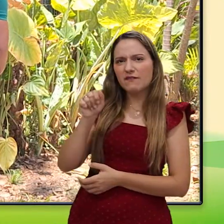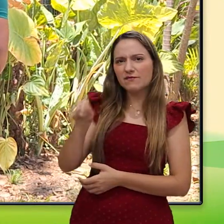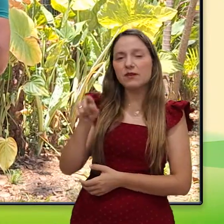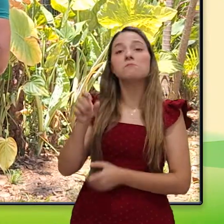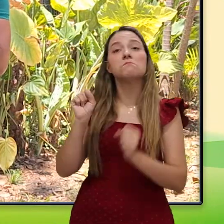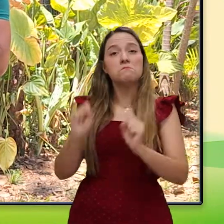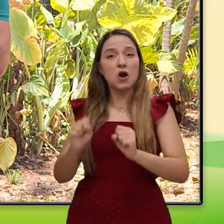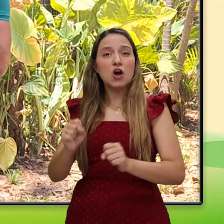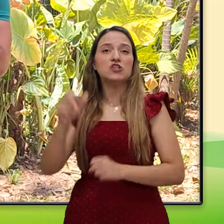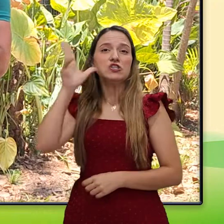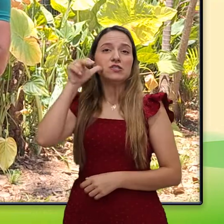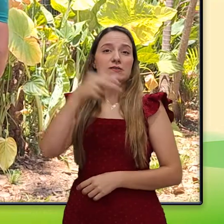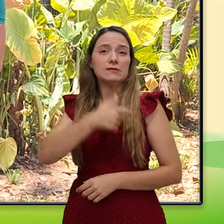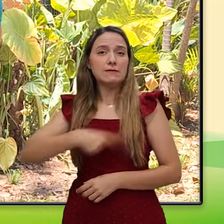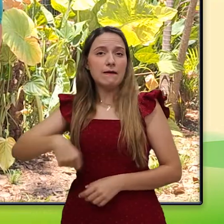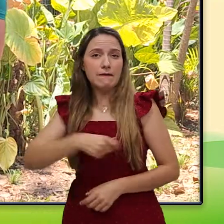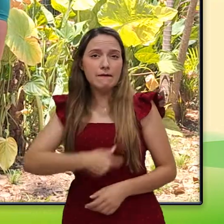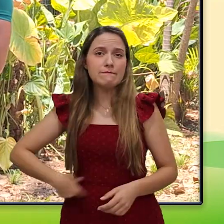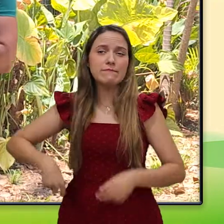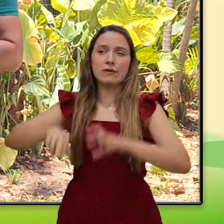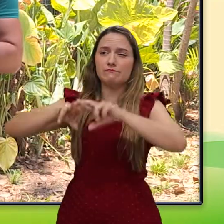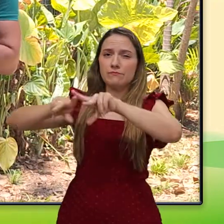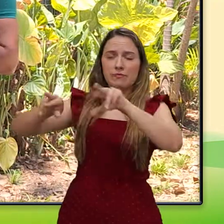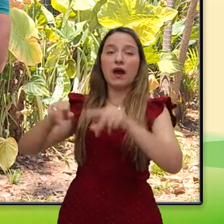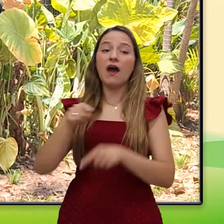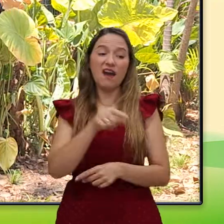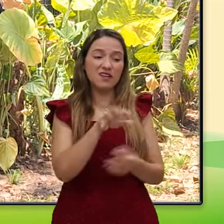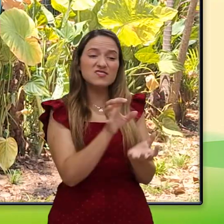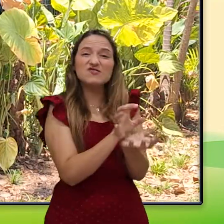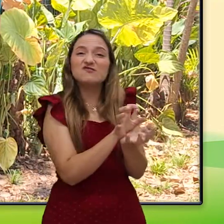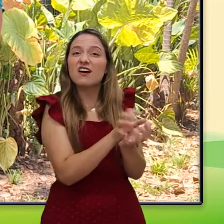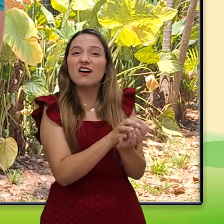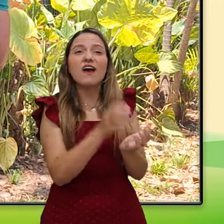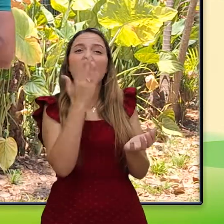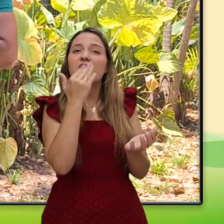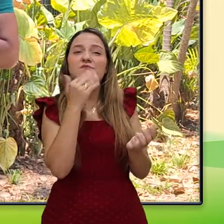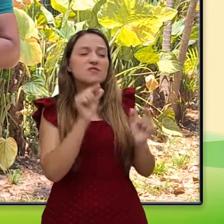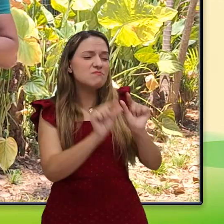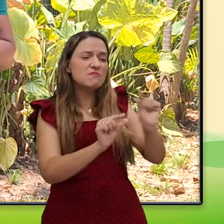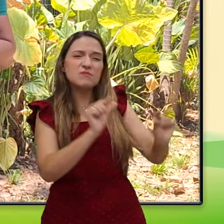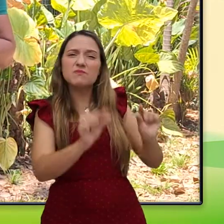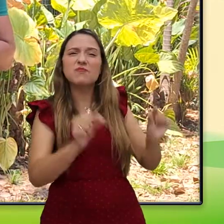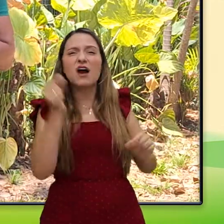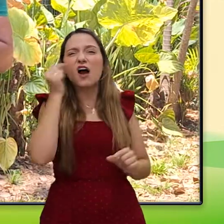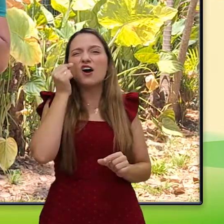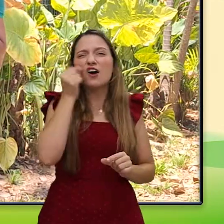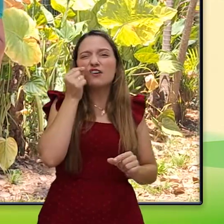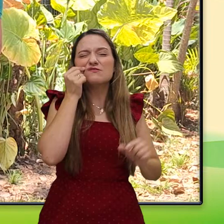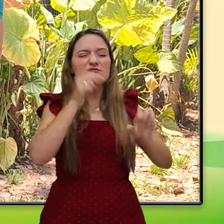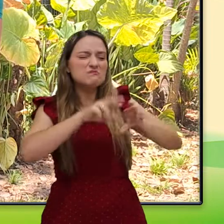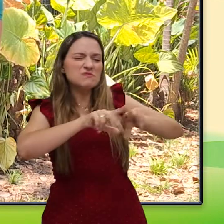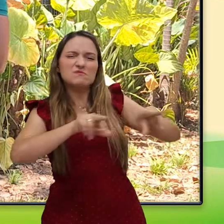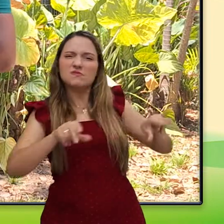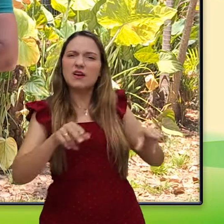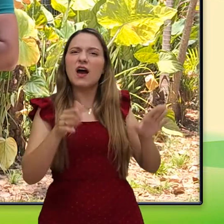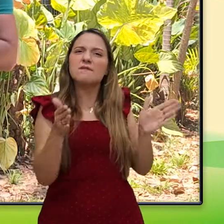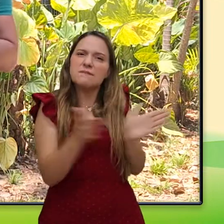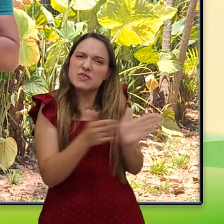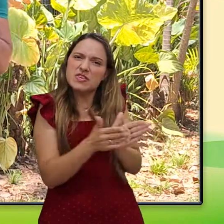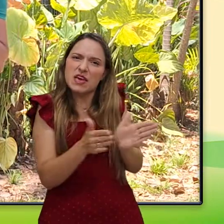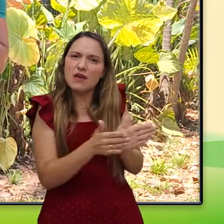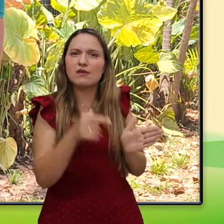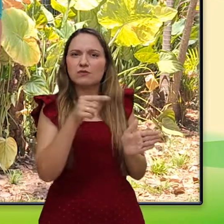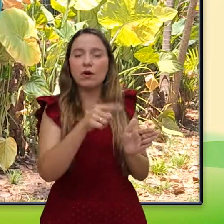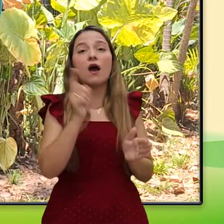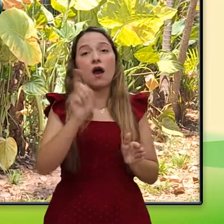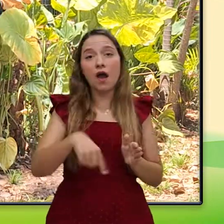vive no continente africano, ele pode se alimentar de uma zebra, de um grande cervo. Já os nossos aqui se alimentam de pequenos